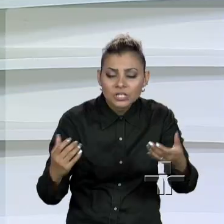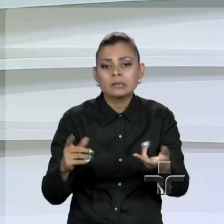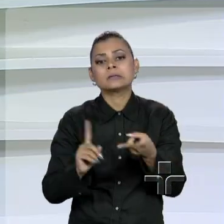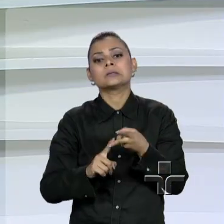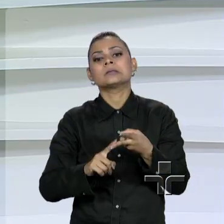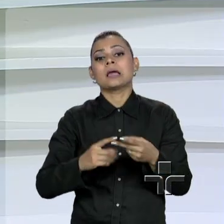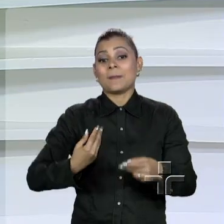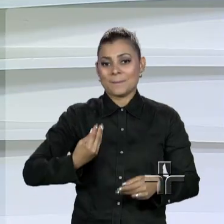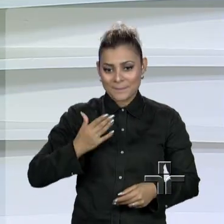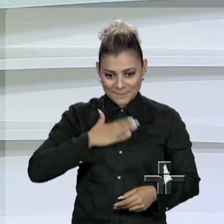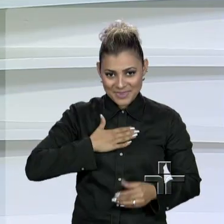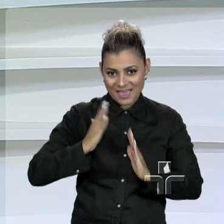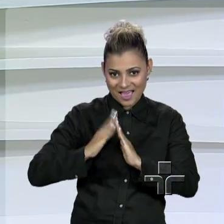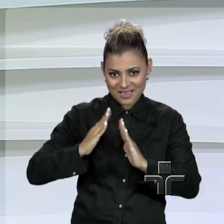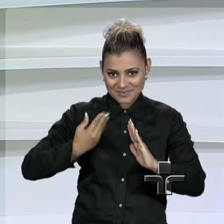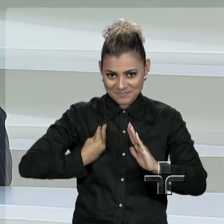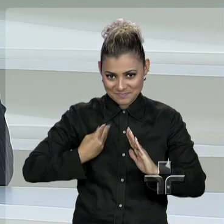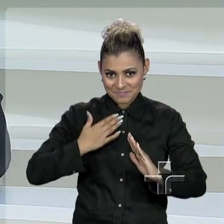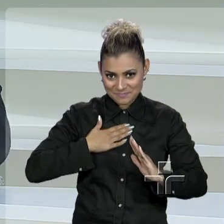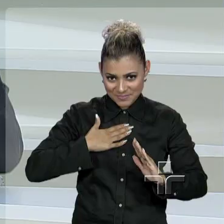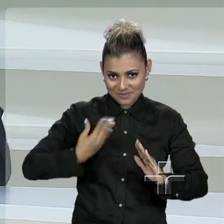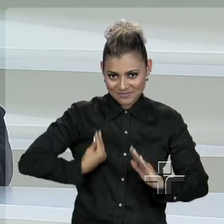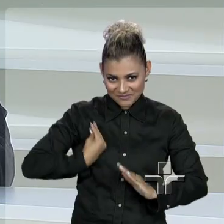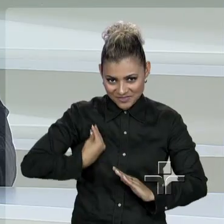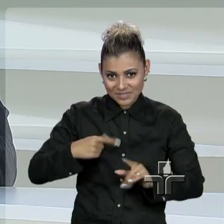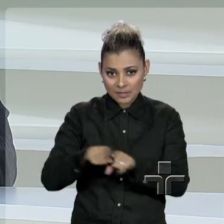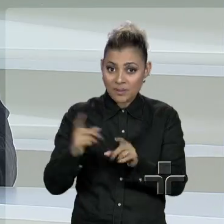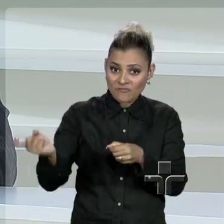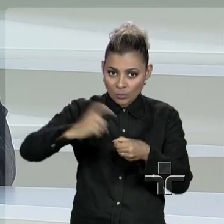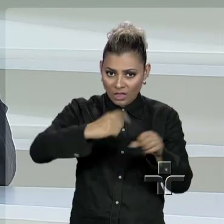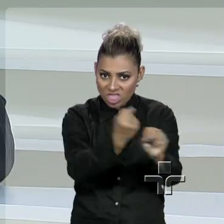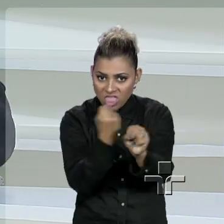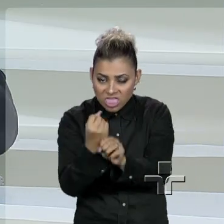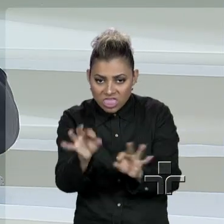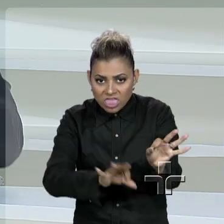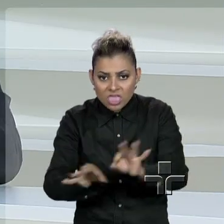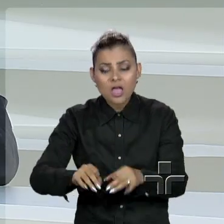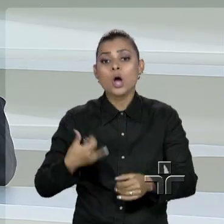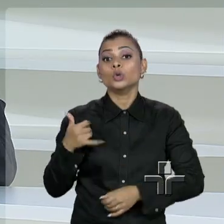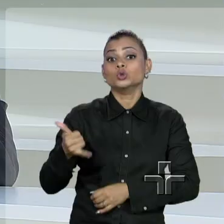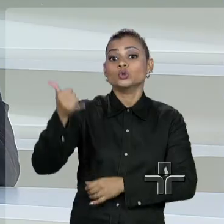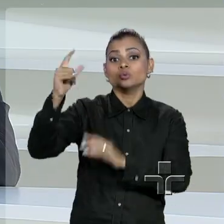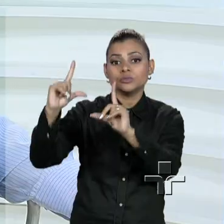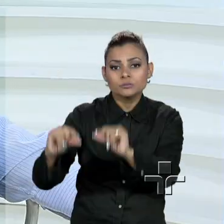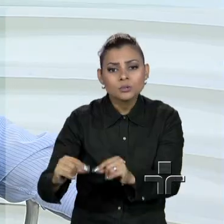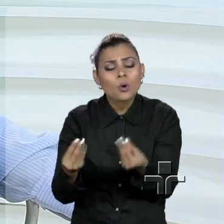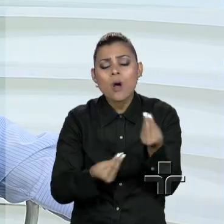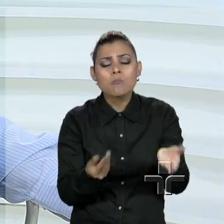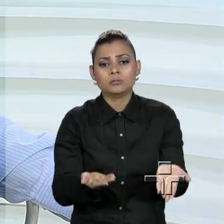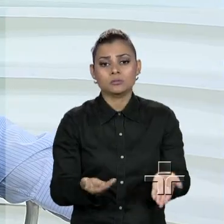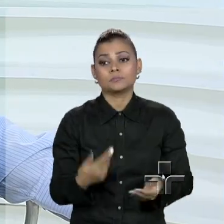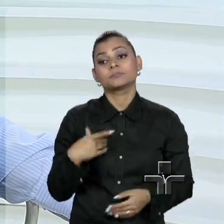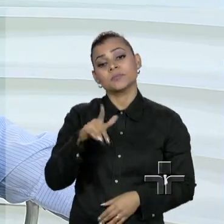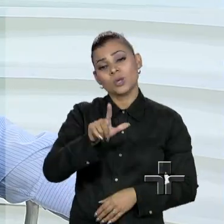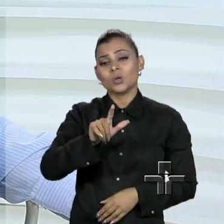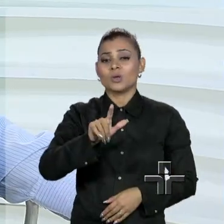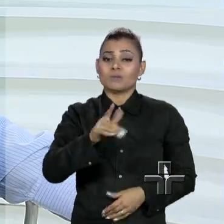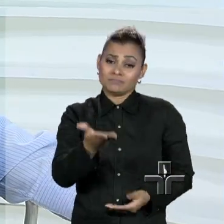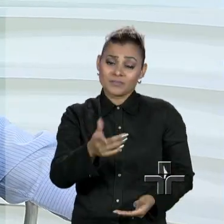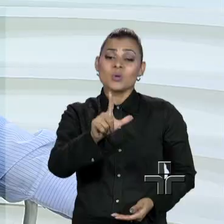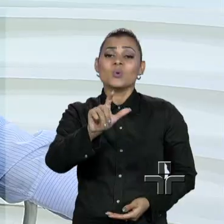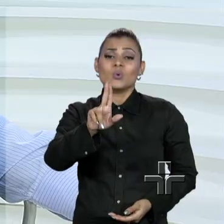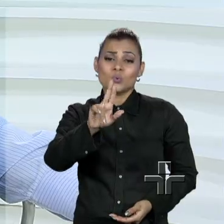Minha Vida? Não poderia, de alguma forma, o Banco Central reduzir mais os juros? O que poderia fazer hoje? Eu acho o seguinte, Luiz, você tem